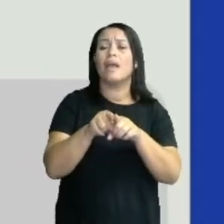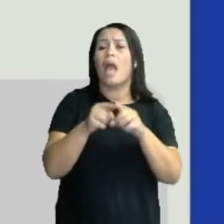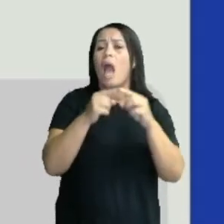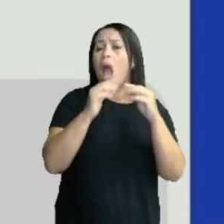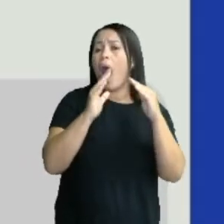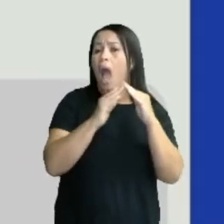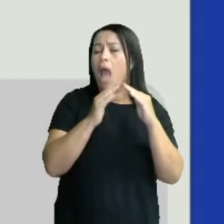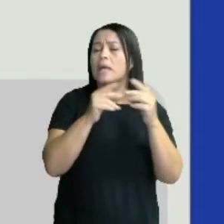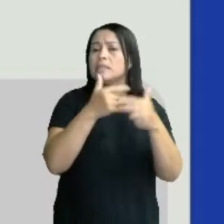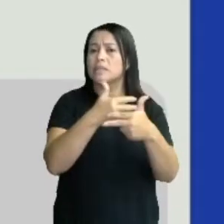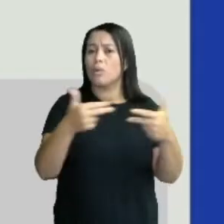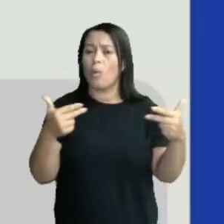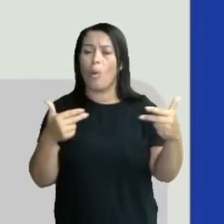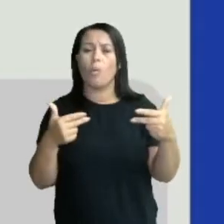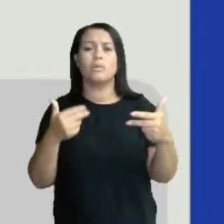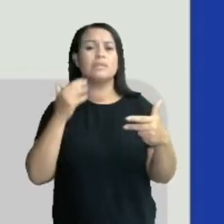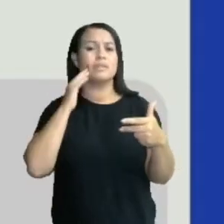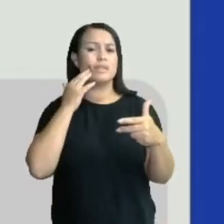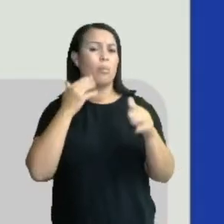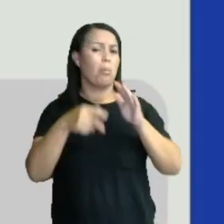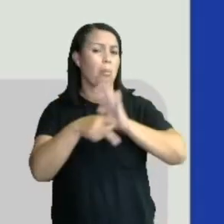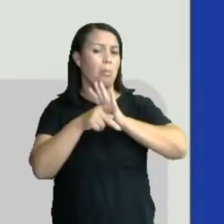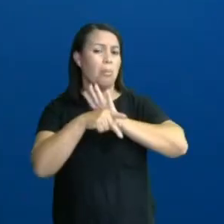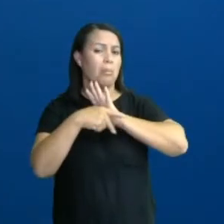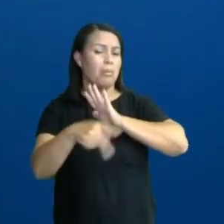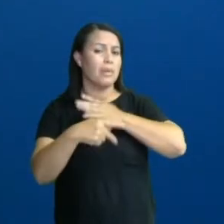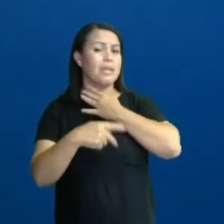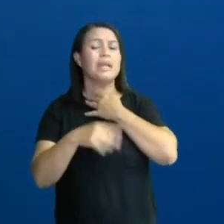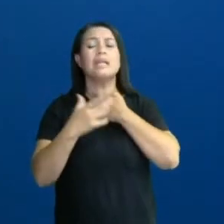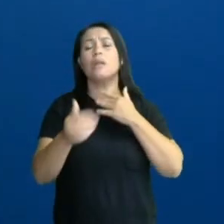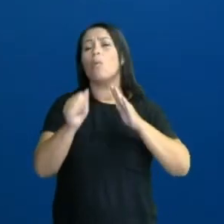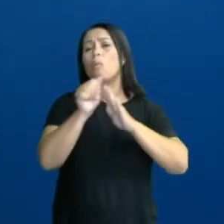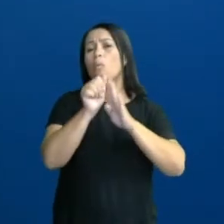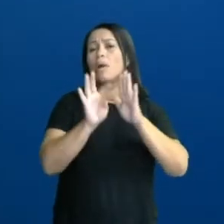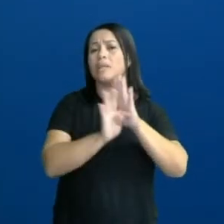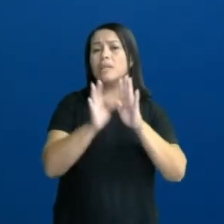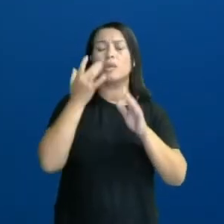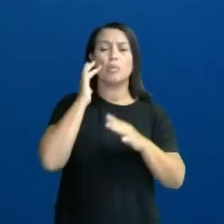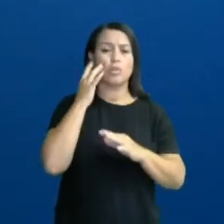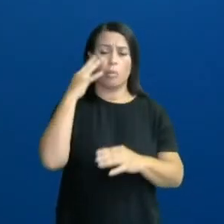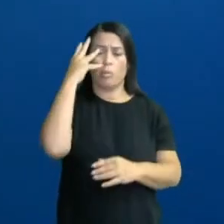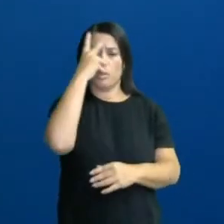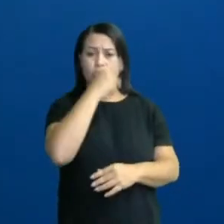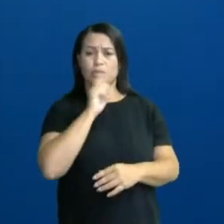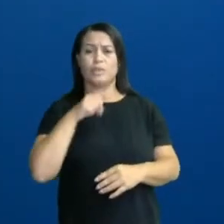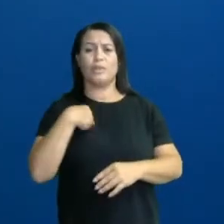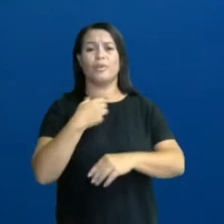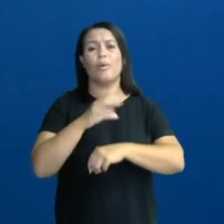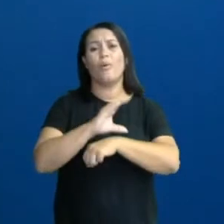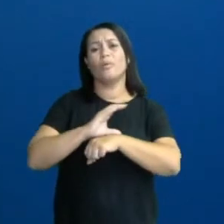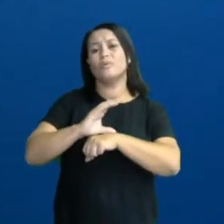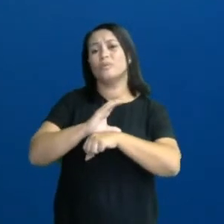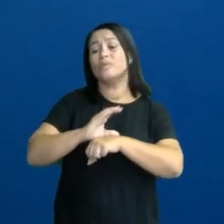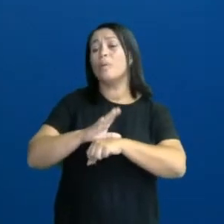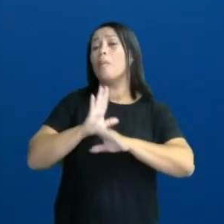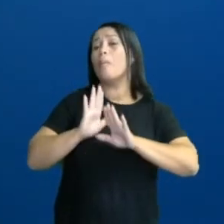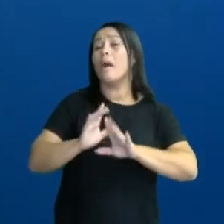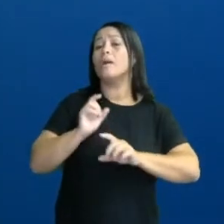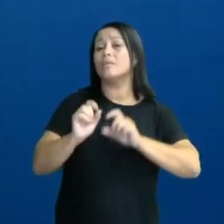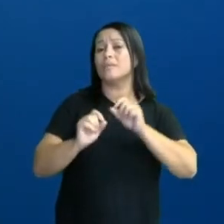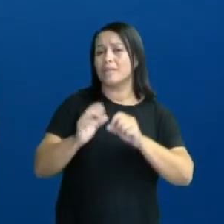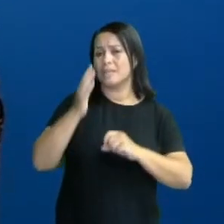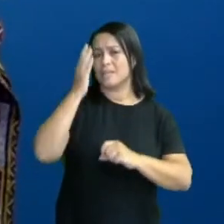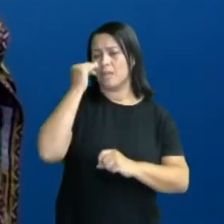propriedade. A gente sabe que esse artigo aqui eu acho um dos mais bonitos da nossa Constituição, mas a gente sabe